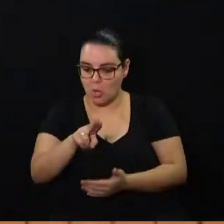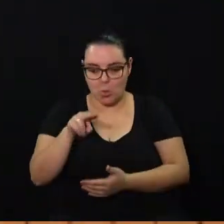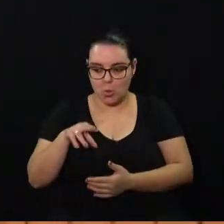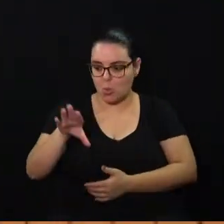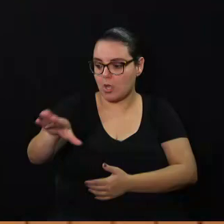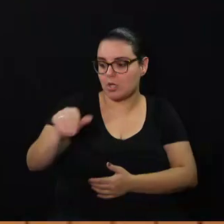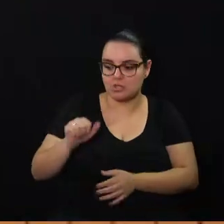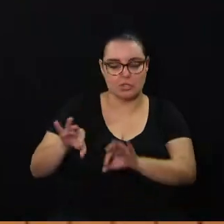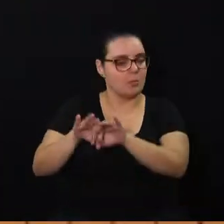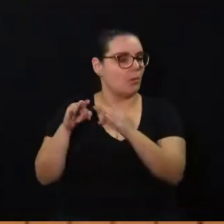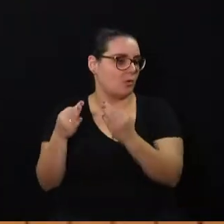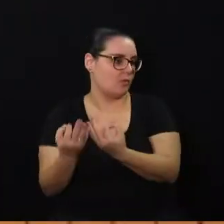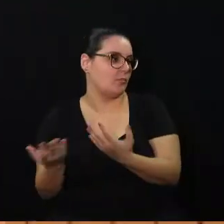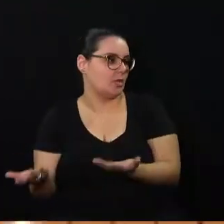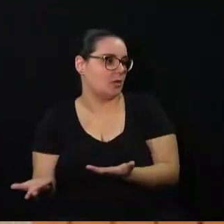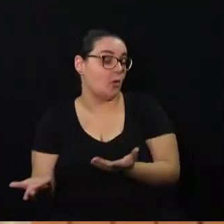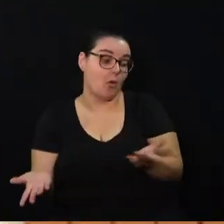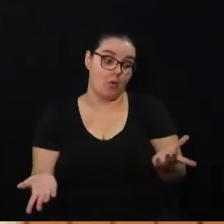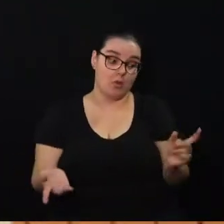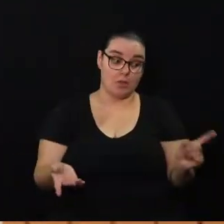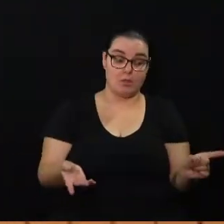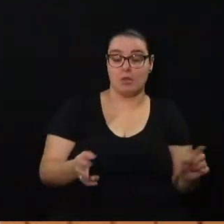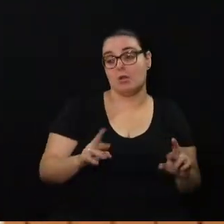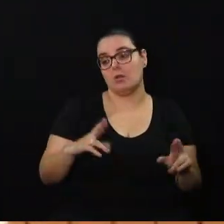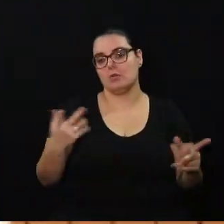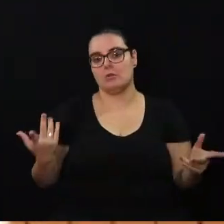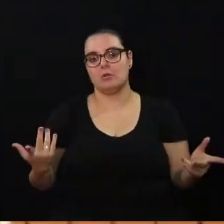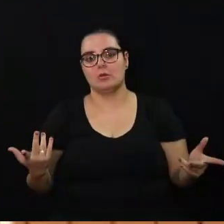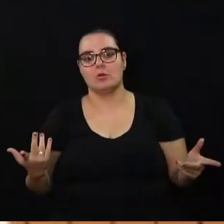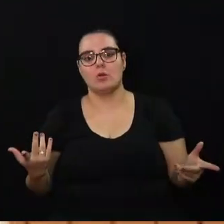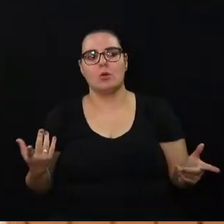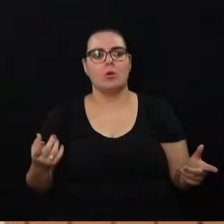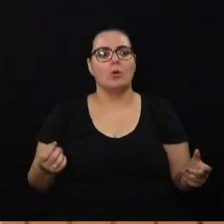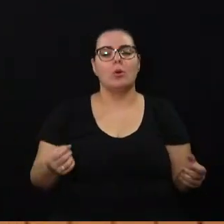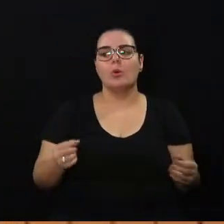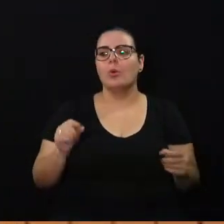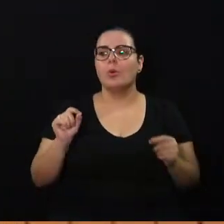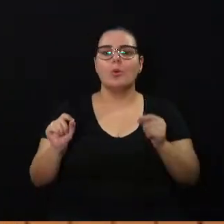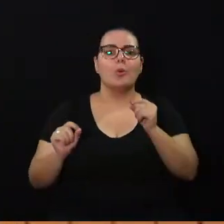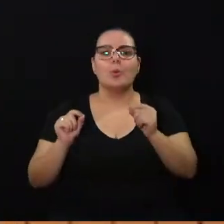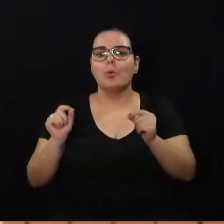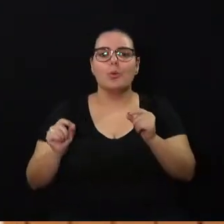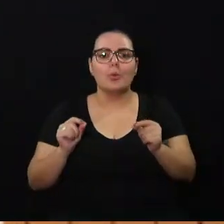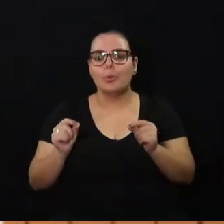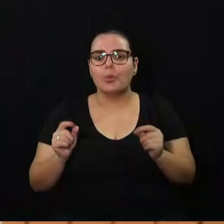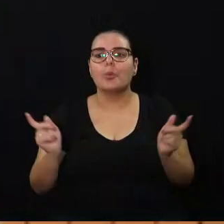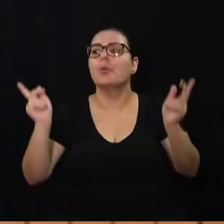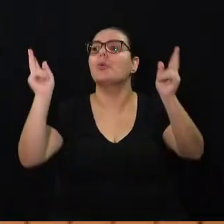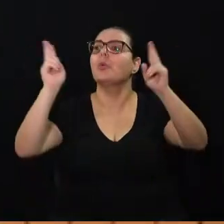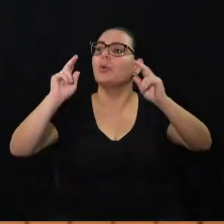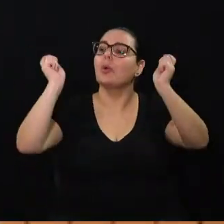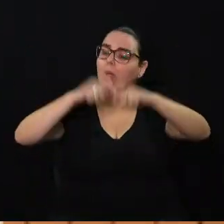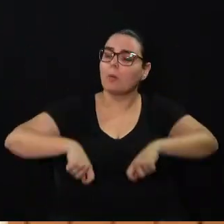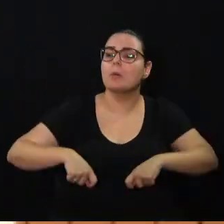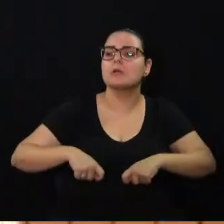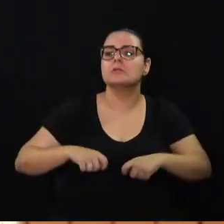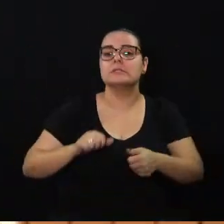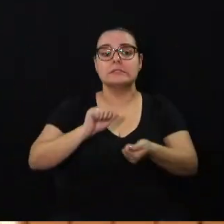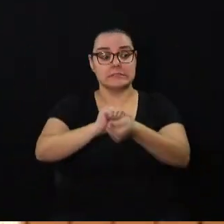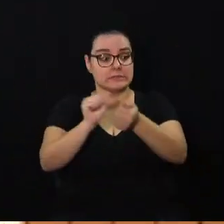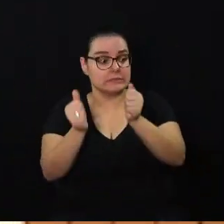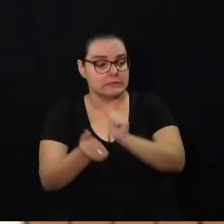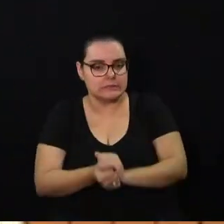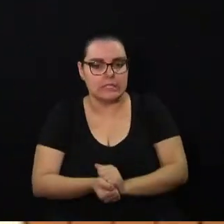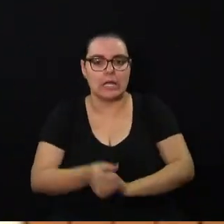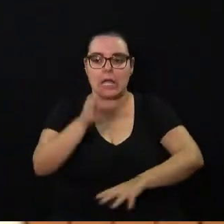este adolescente tem algo que chama atenção então com o qual foi grande a capacidade dele de se adaptar e aprender